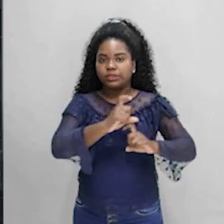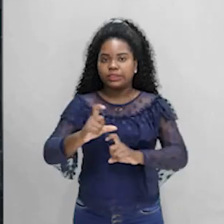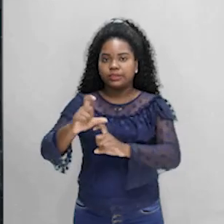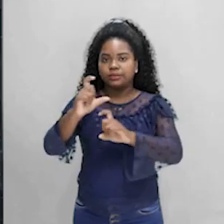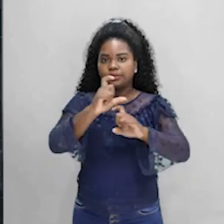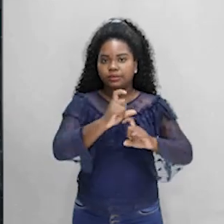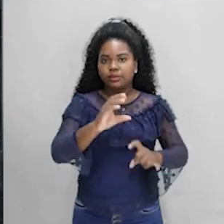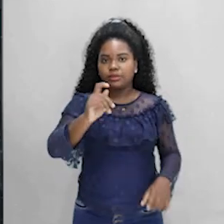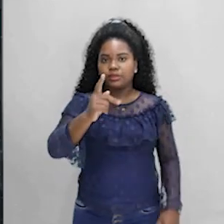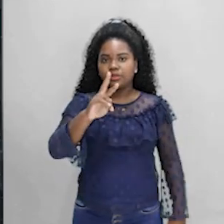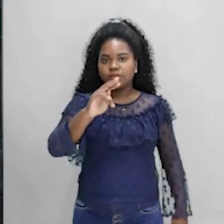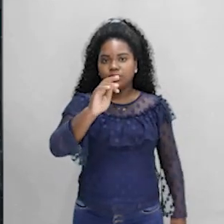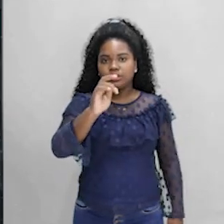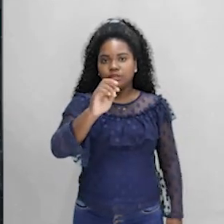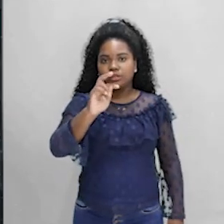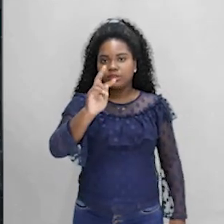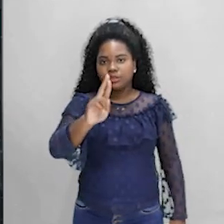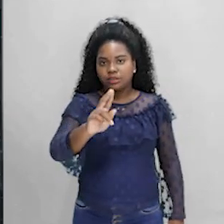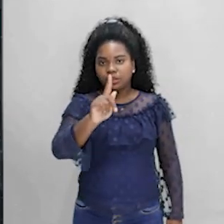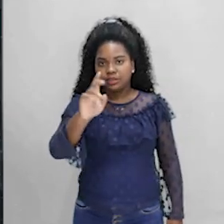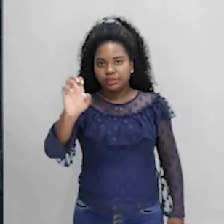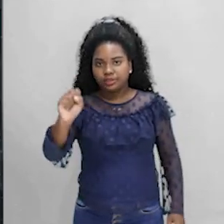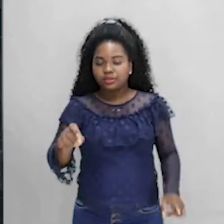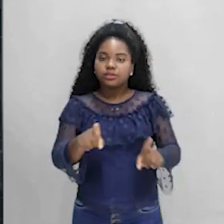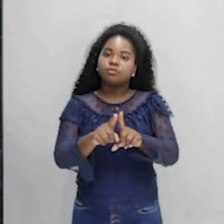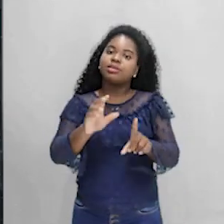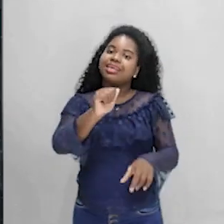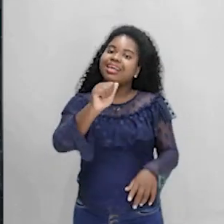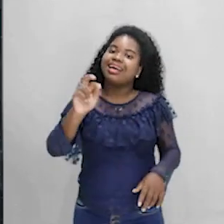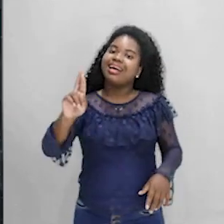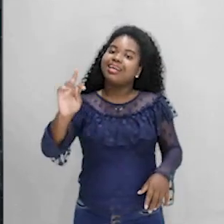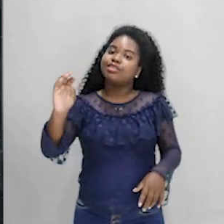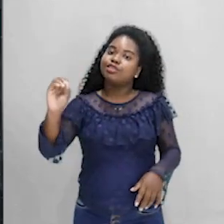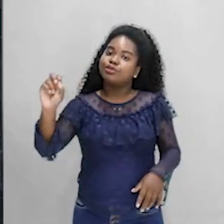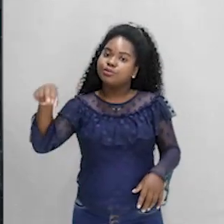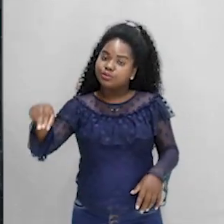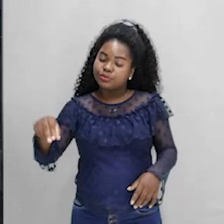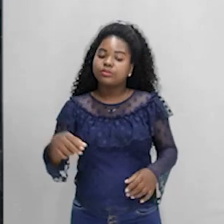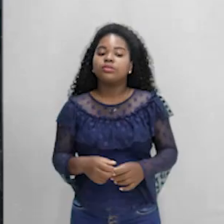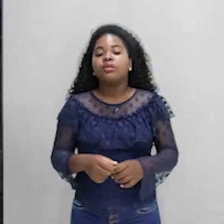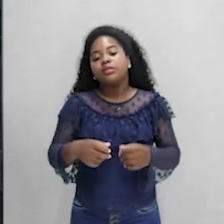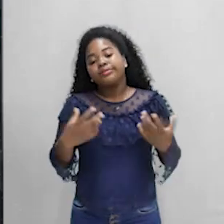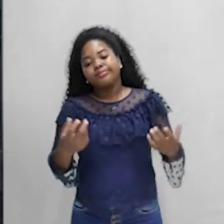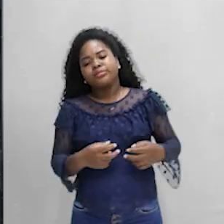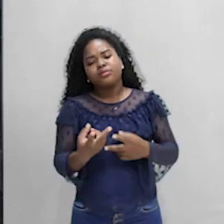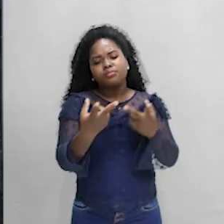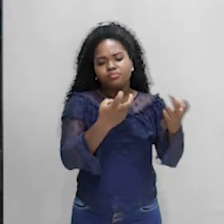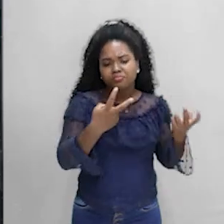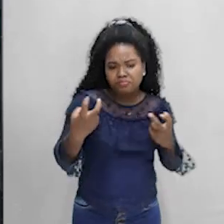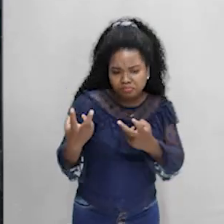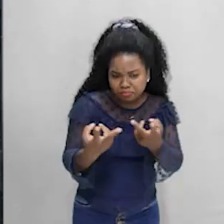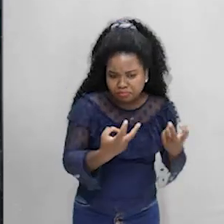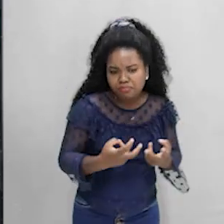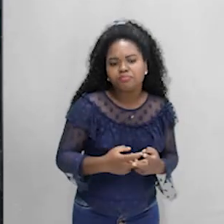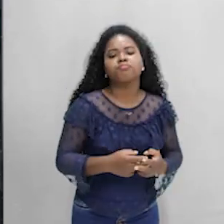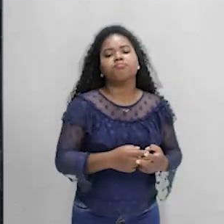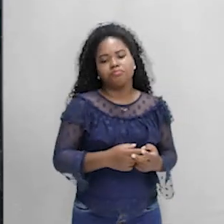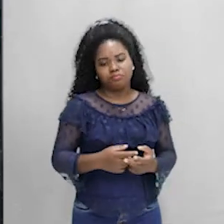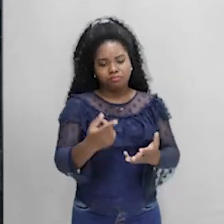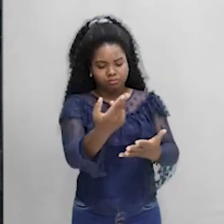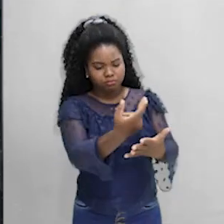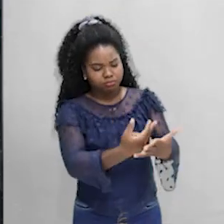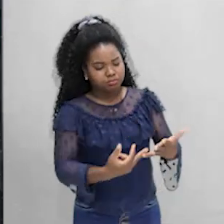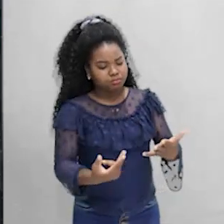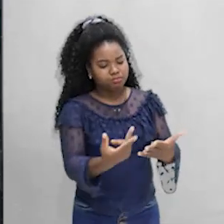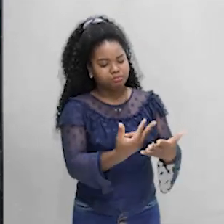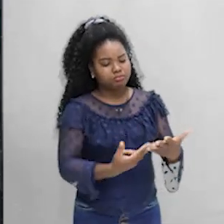tá? Porque a gente está nessa mesma linha. Então, para isso, você tem que observar a figura, o